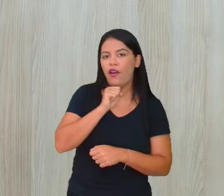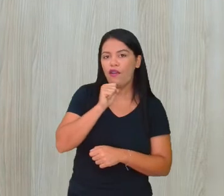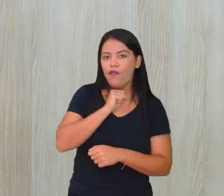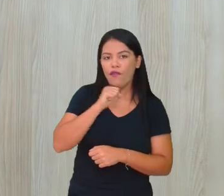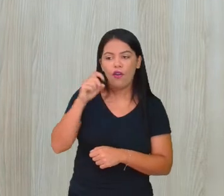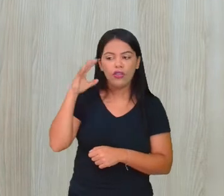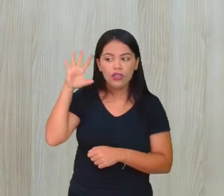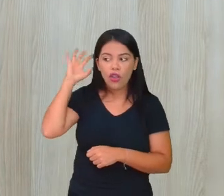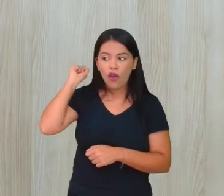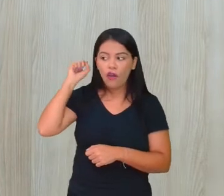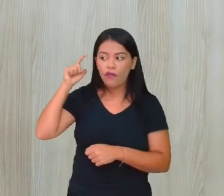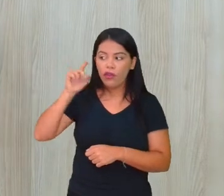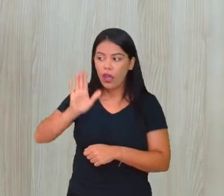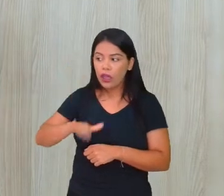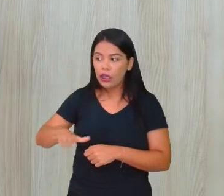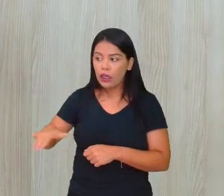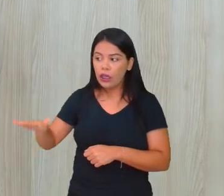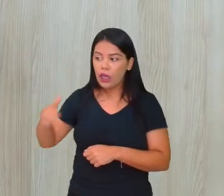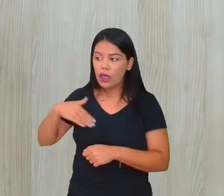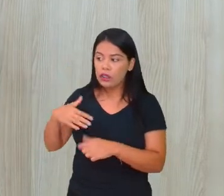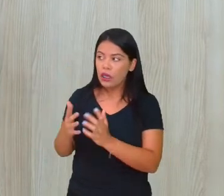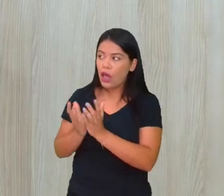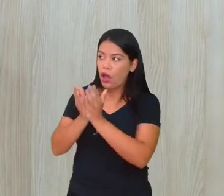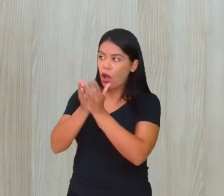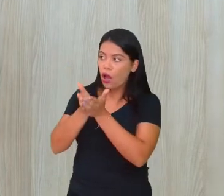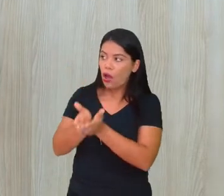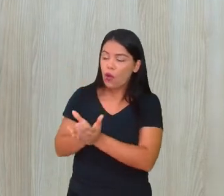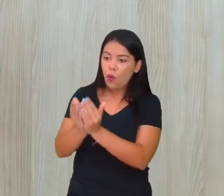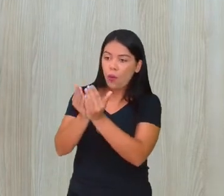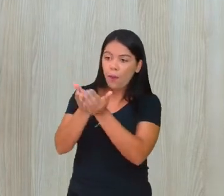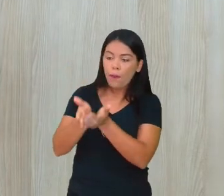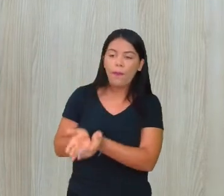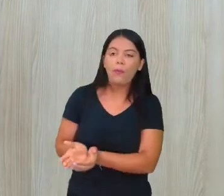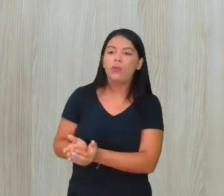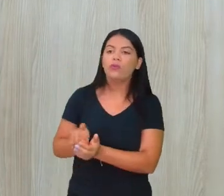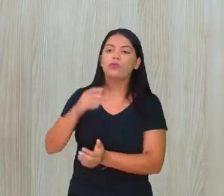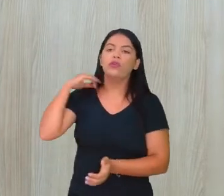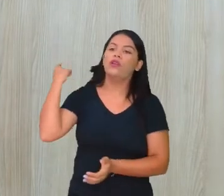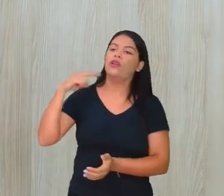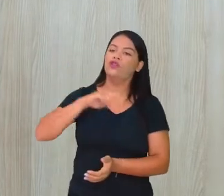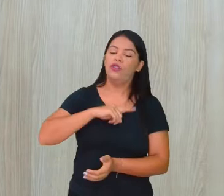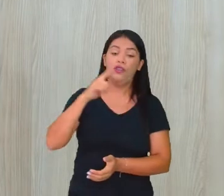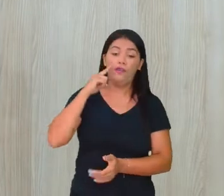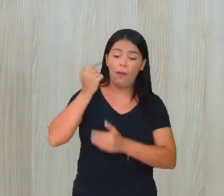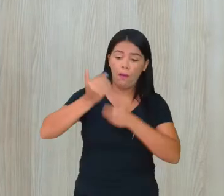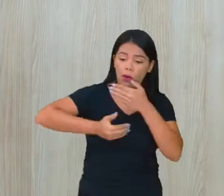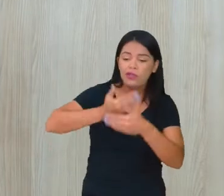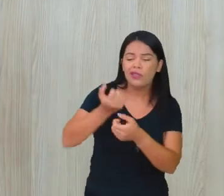nos porões do navio. Então a gente vê um processo de escravidão que começa já na infância, né? Sim. Então,